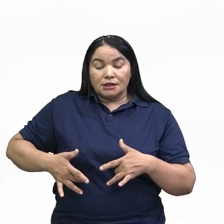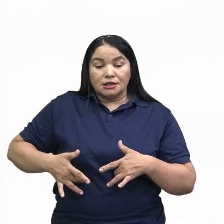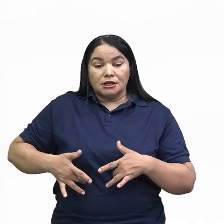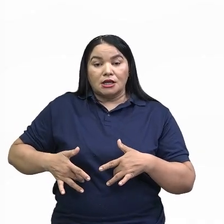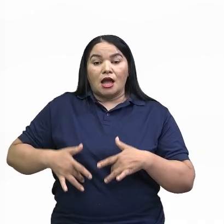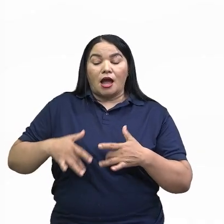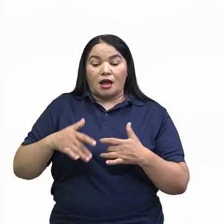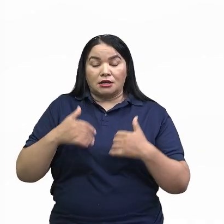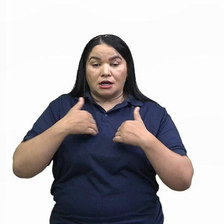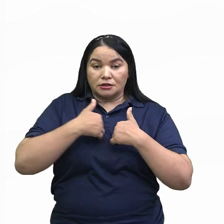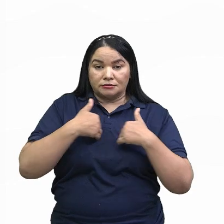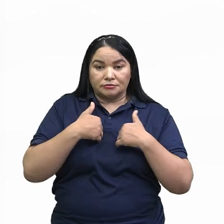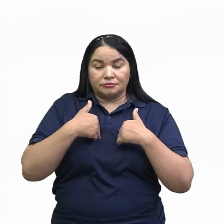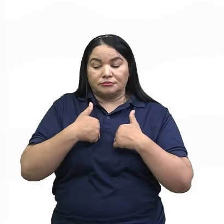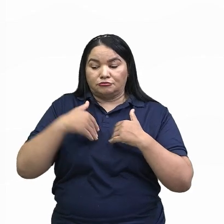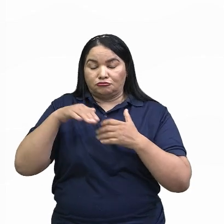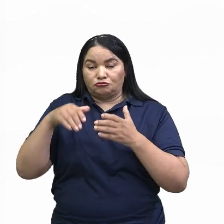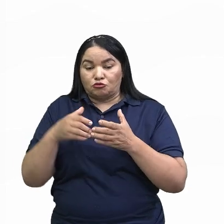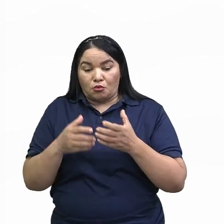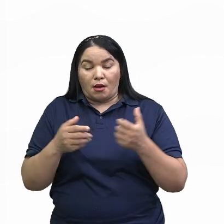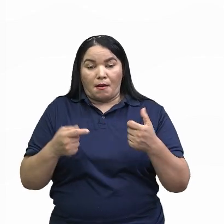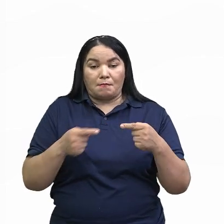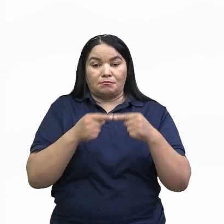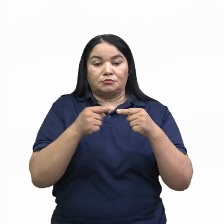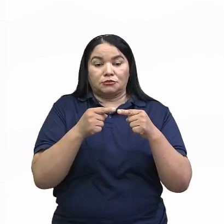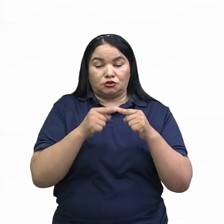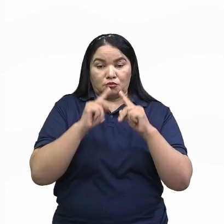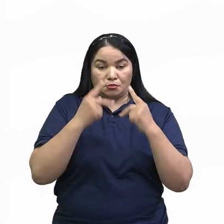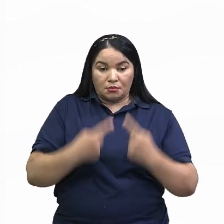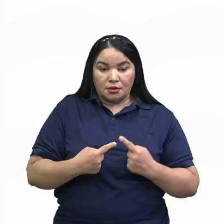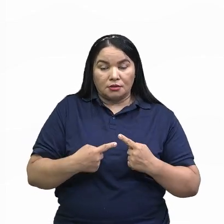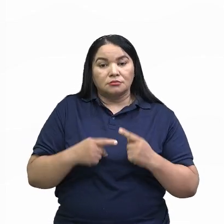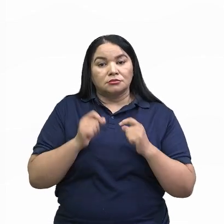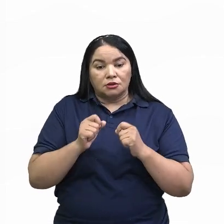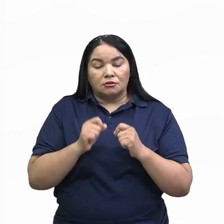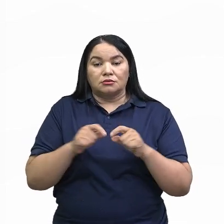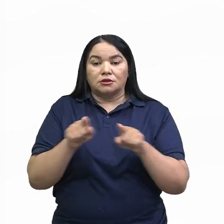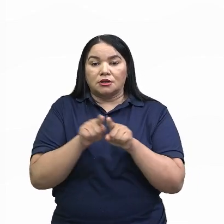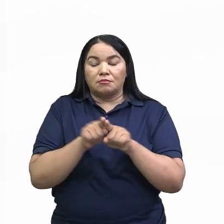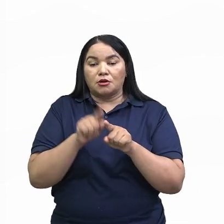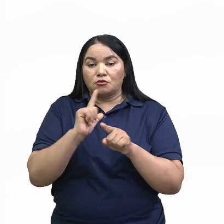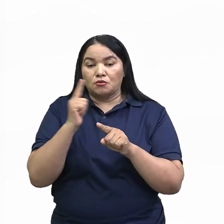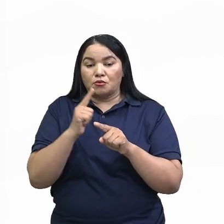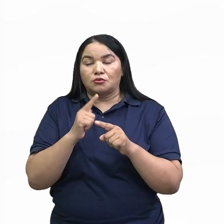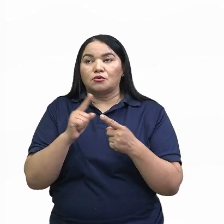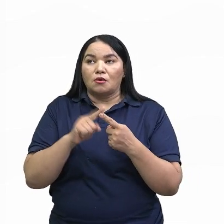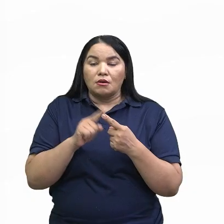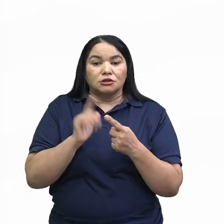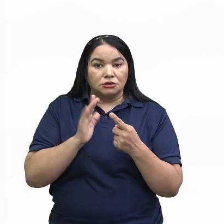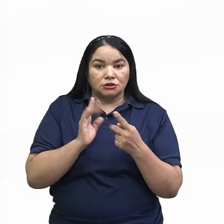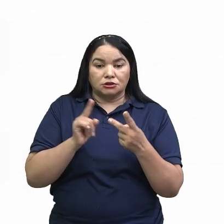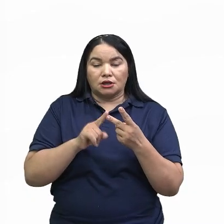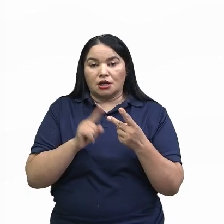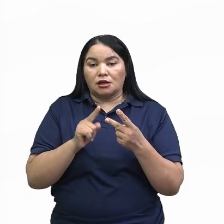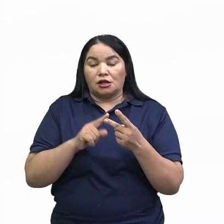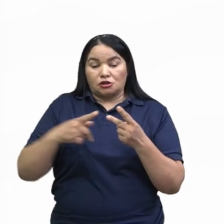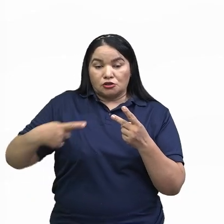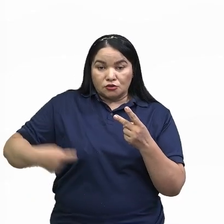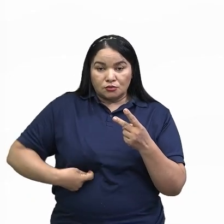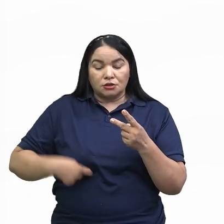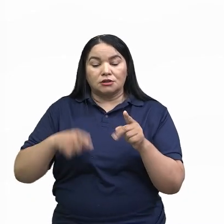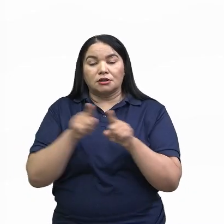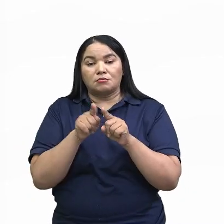humanos, da insulina, né, no caso lá das pessoas, dos pacientes diabéticos, a gente tem a produção